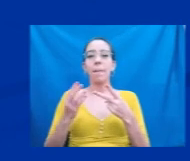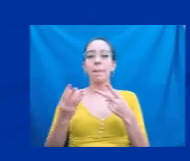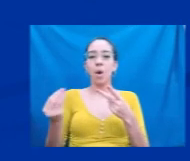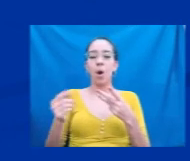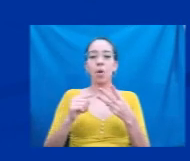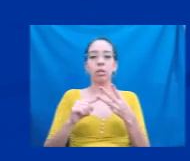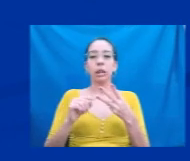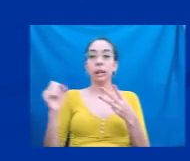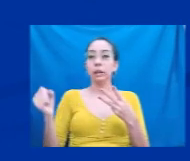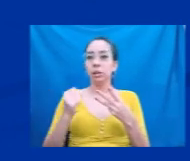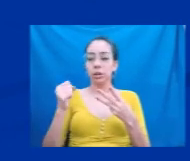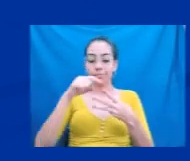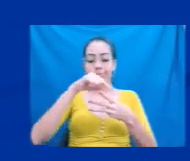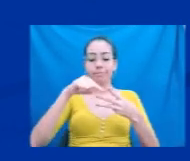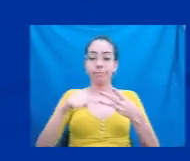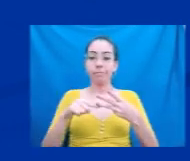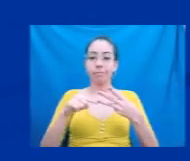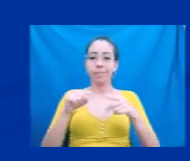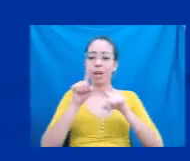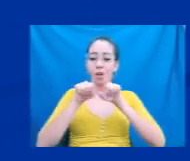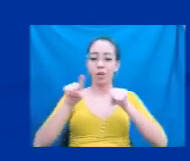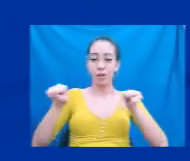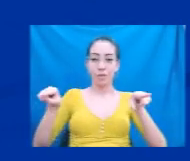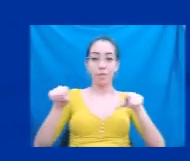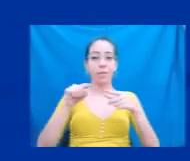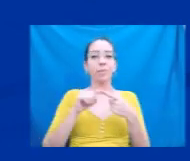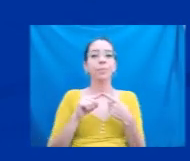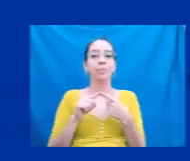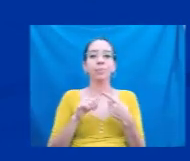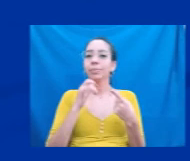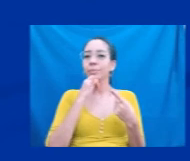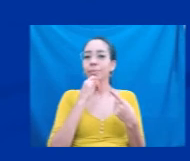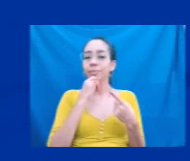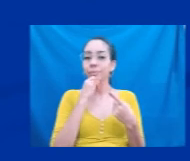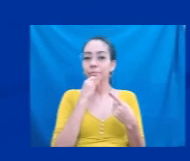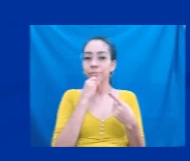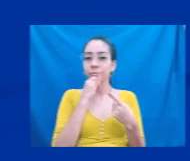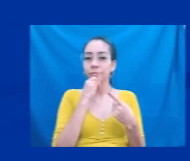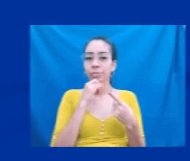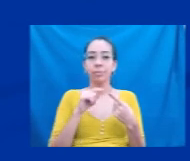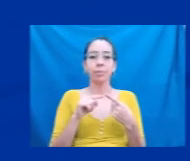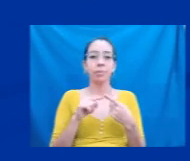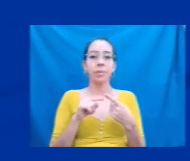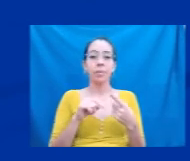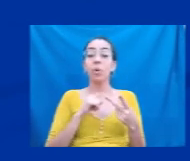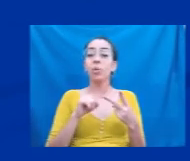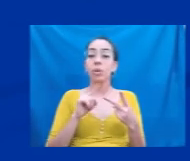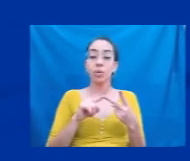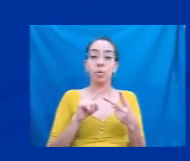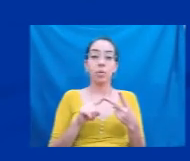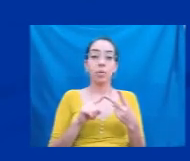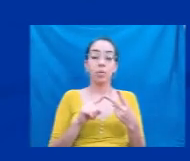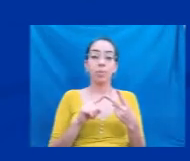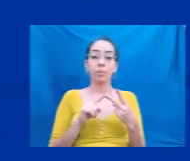inflamável, tá? Um exemplo aqui dos muito inflamáveis, o benzeno, o tolueno, a acetona e os inflamáveis, que é o